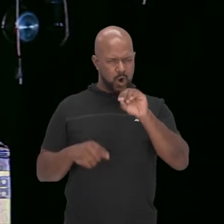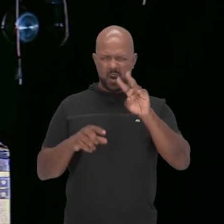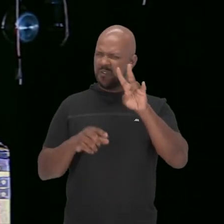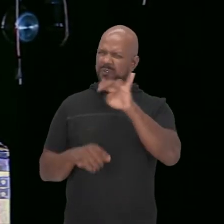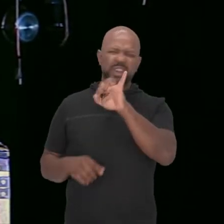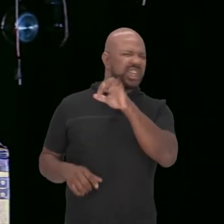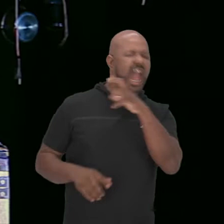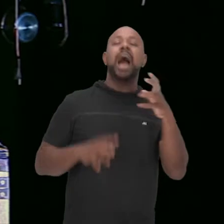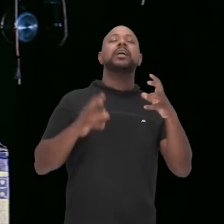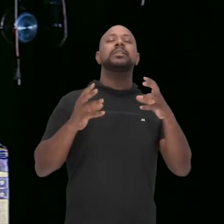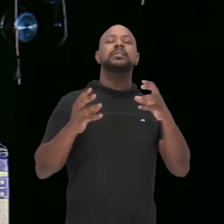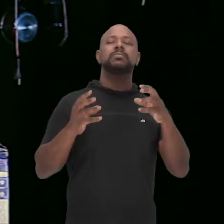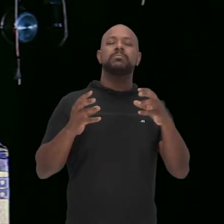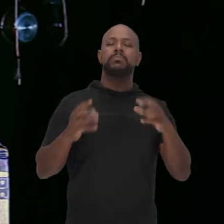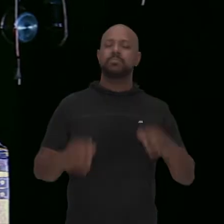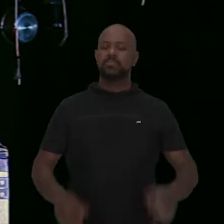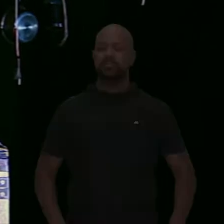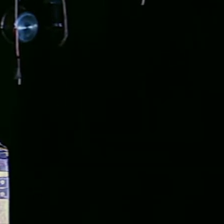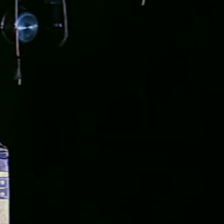Beyoncé.